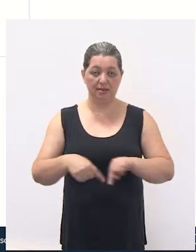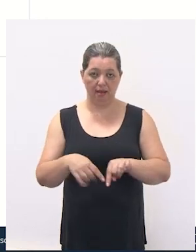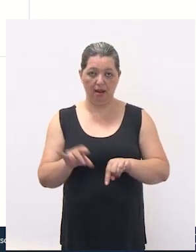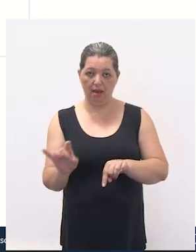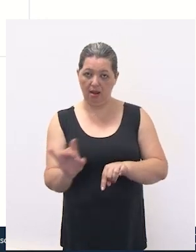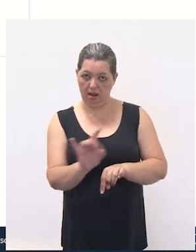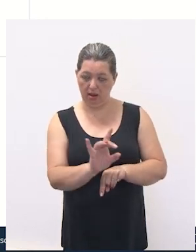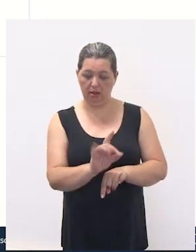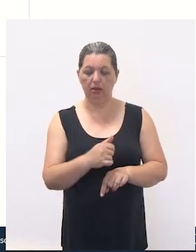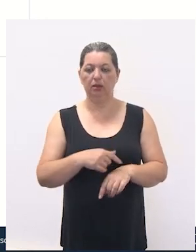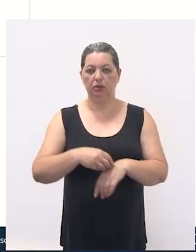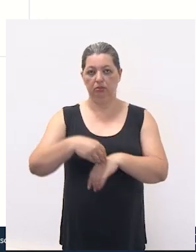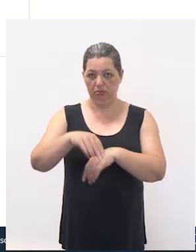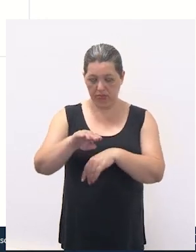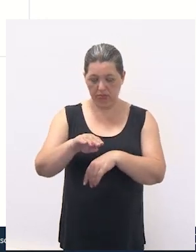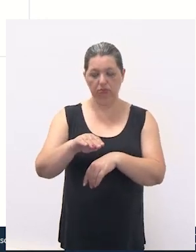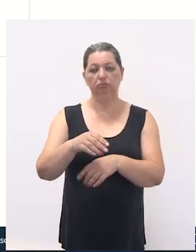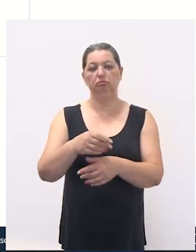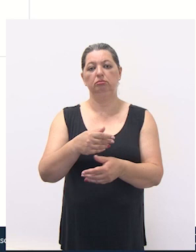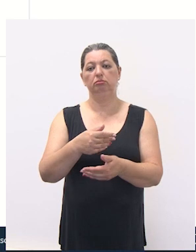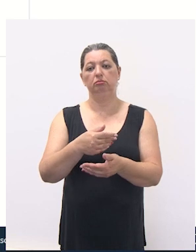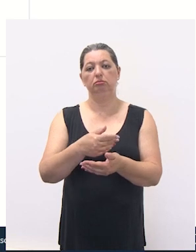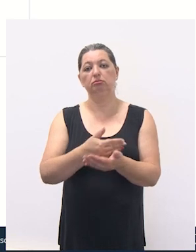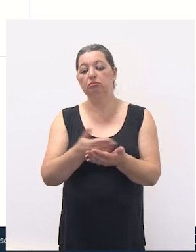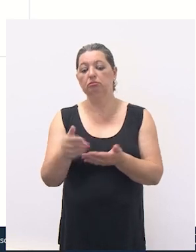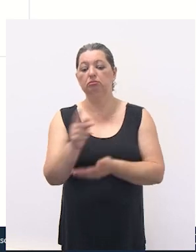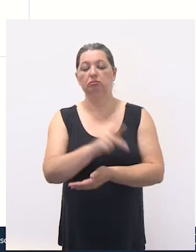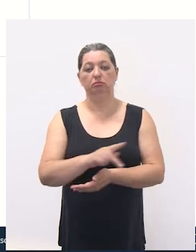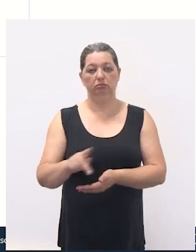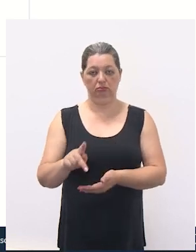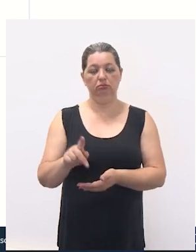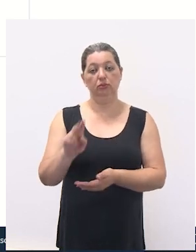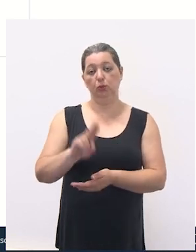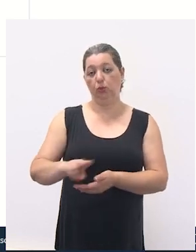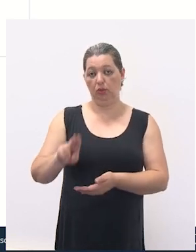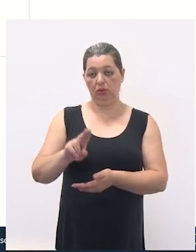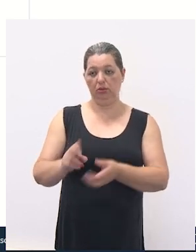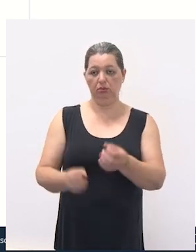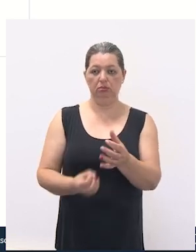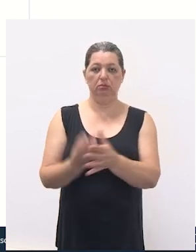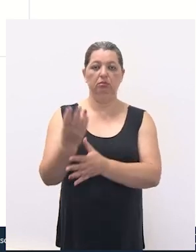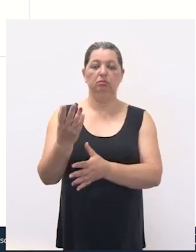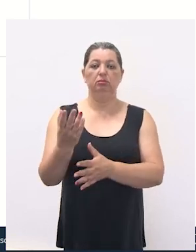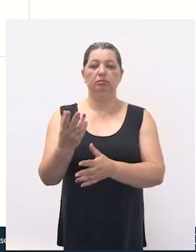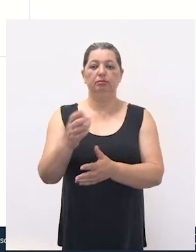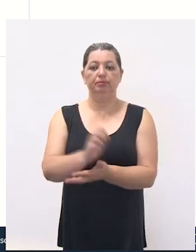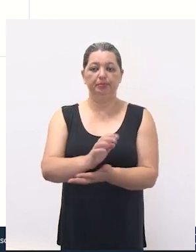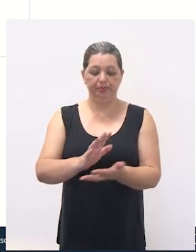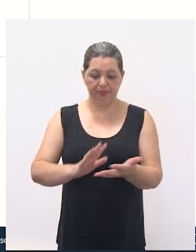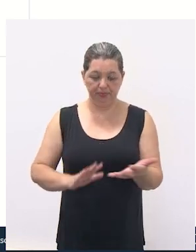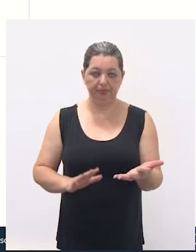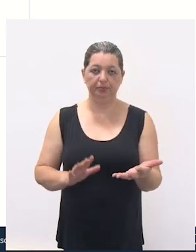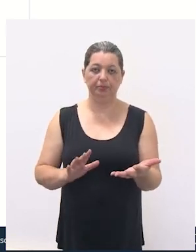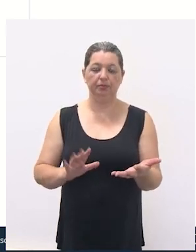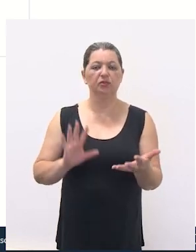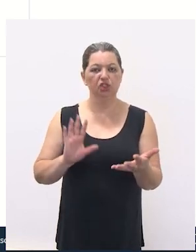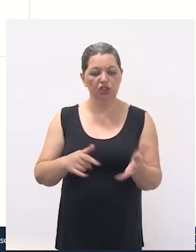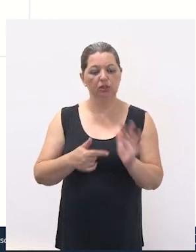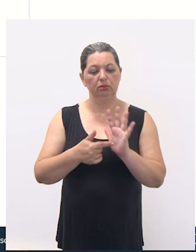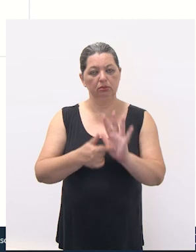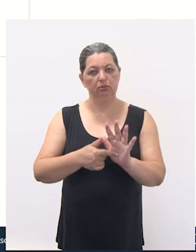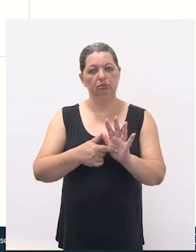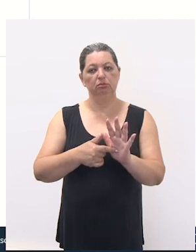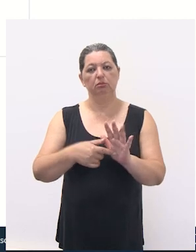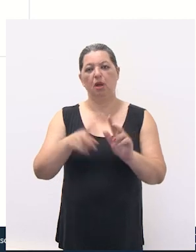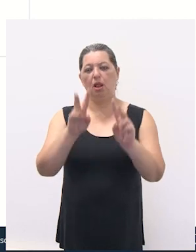que os professores comecem a utilizar essa criação das atividades, deixando bem marcado a questão de